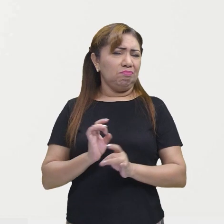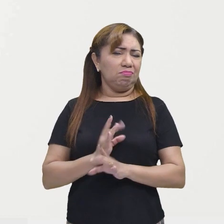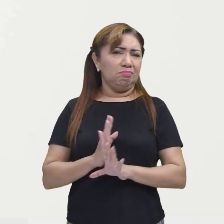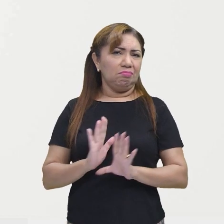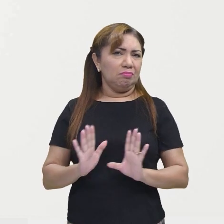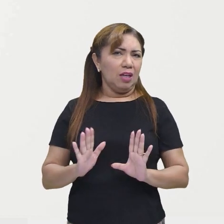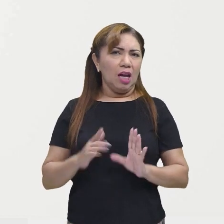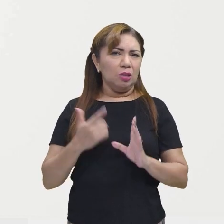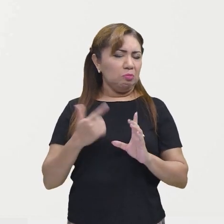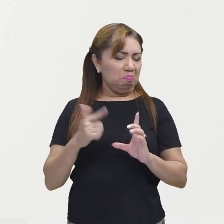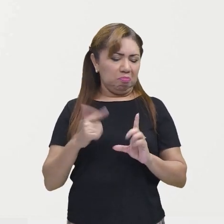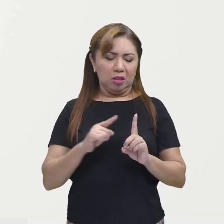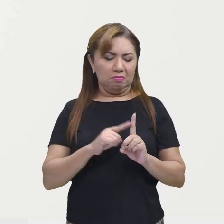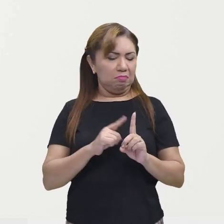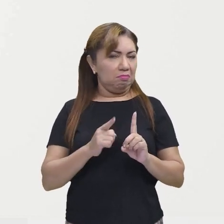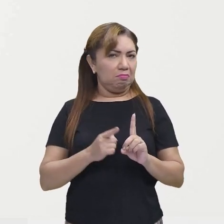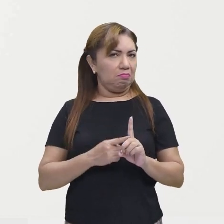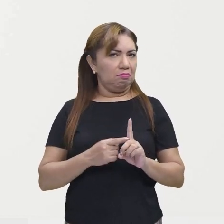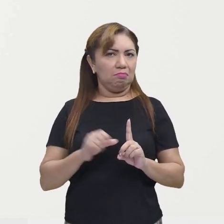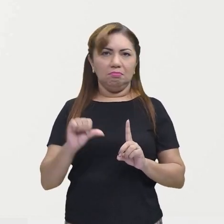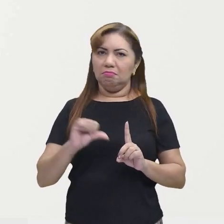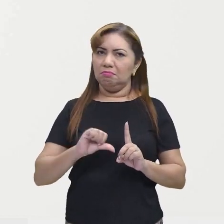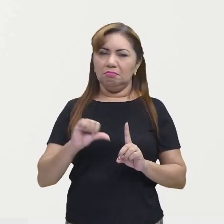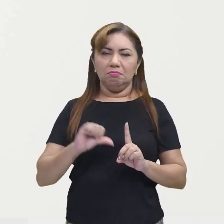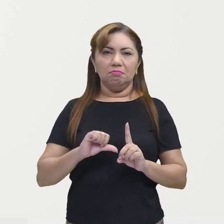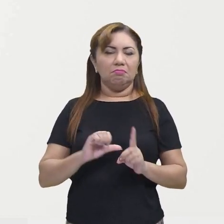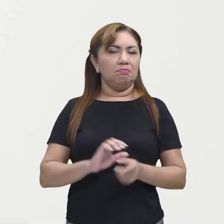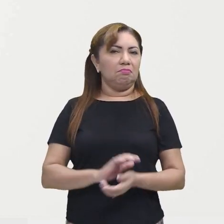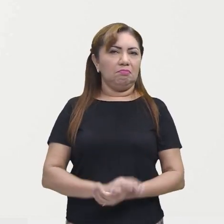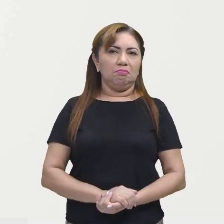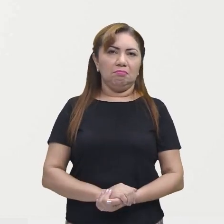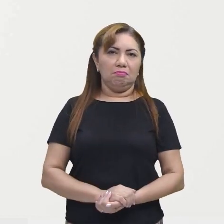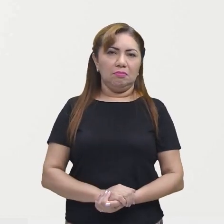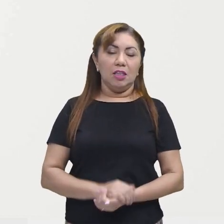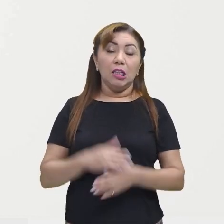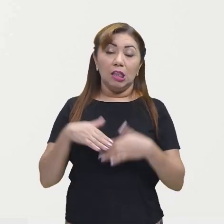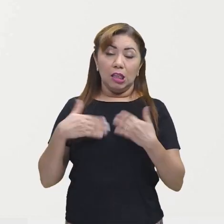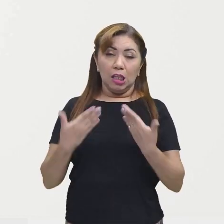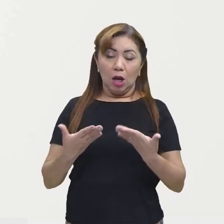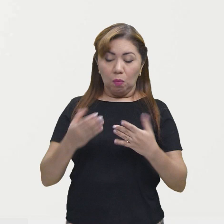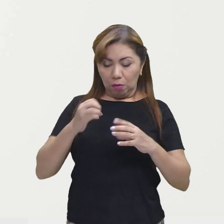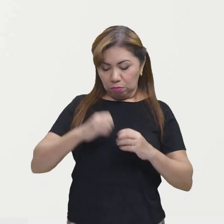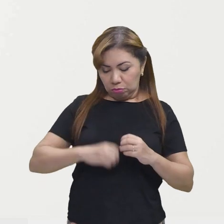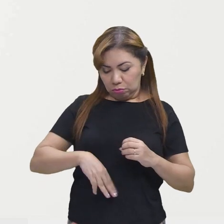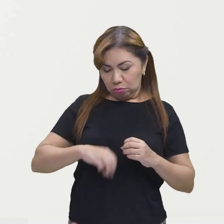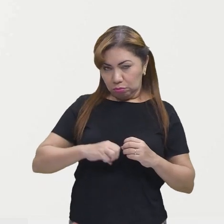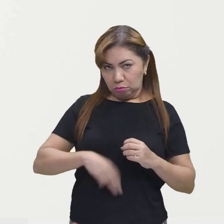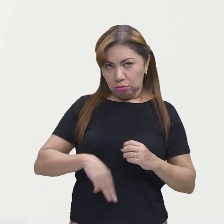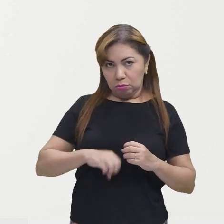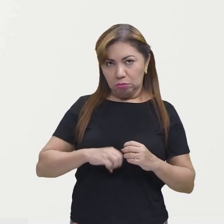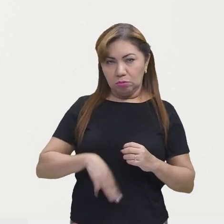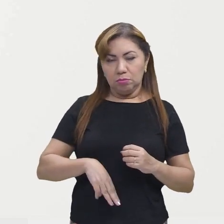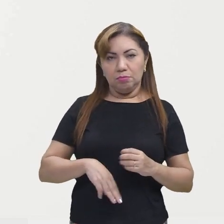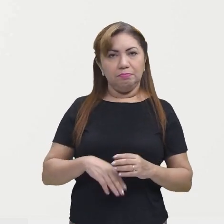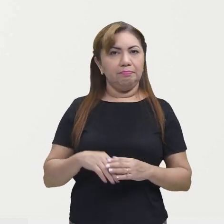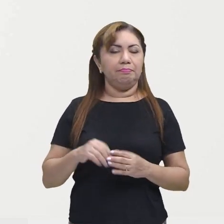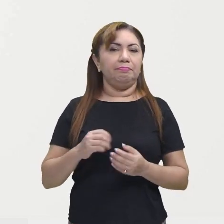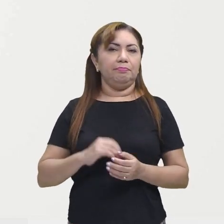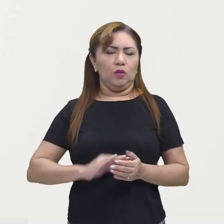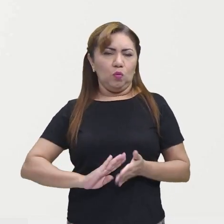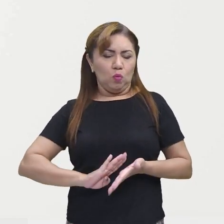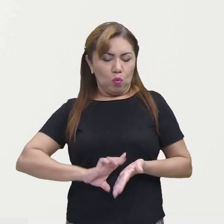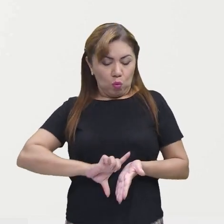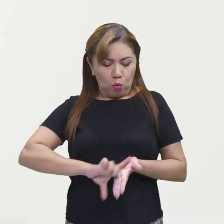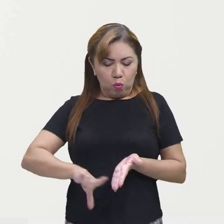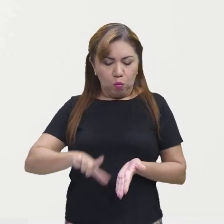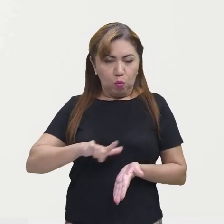não acontece a fecundação. Então, por conta disso, é expelido todo do útero da mulher.